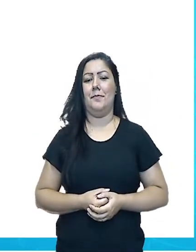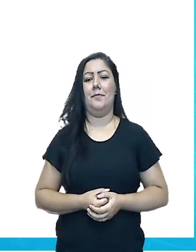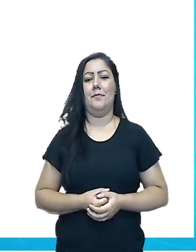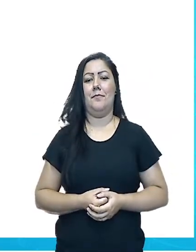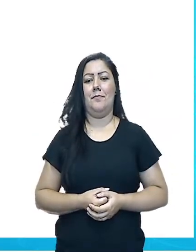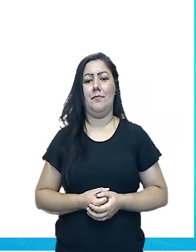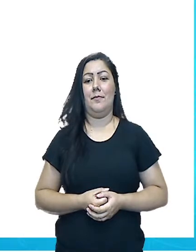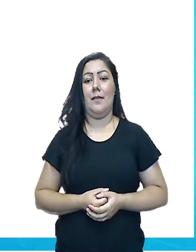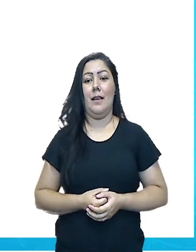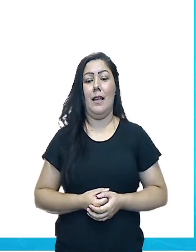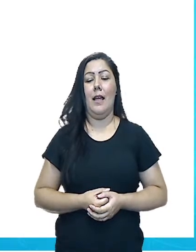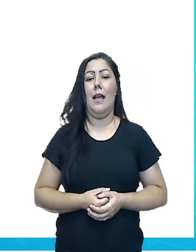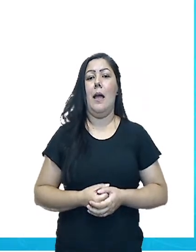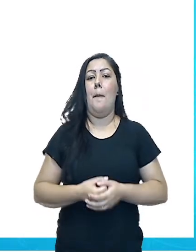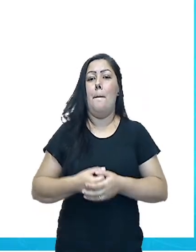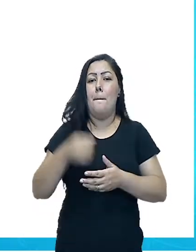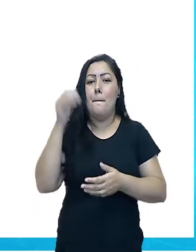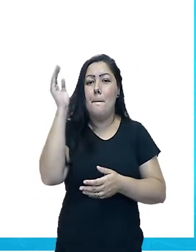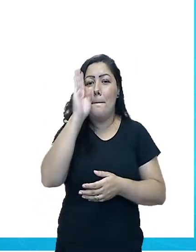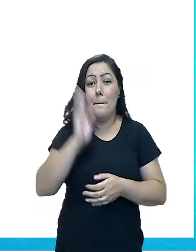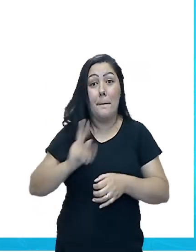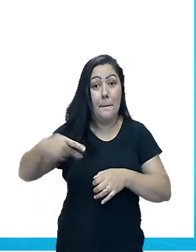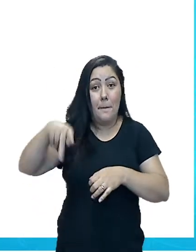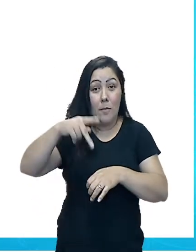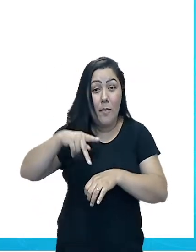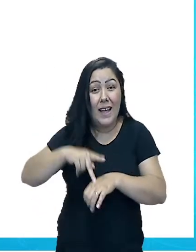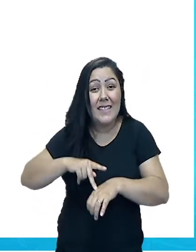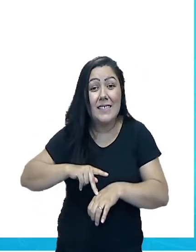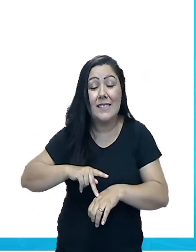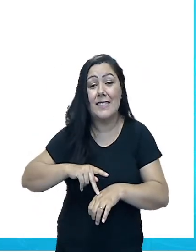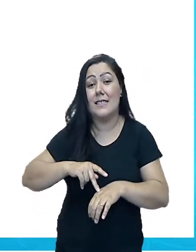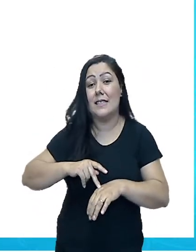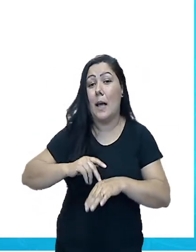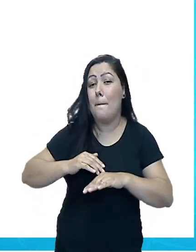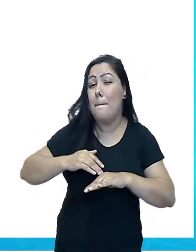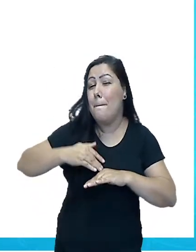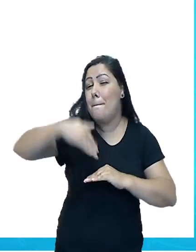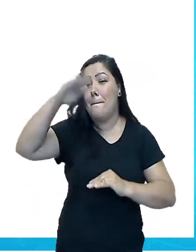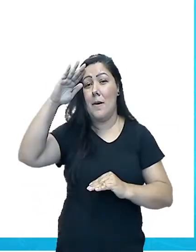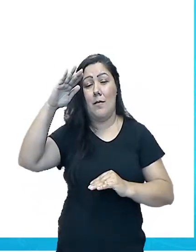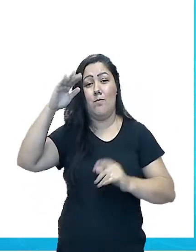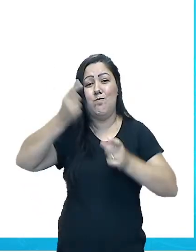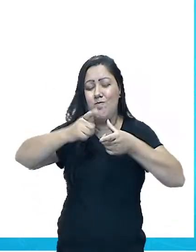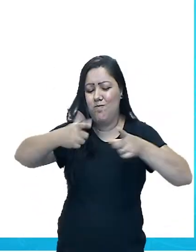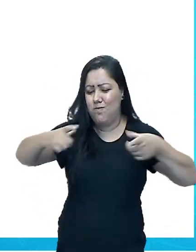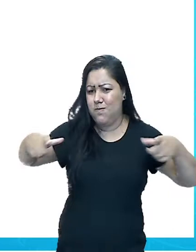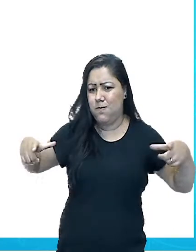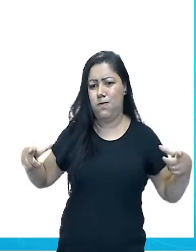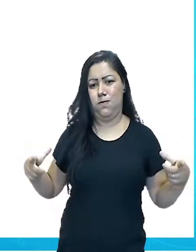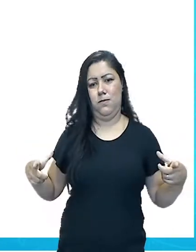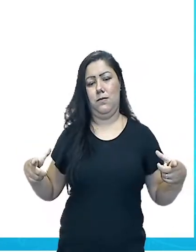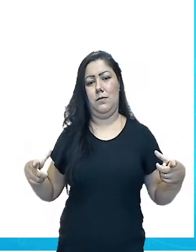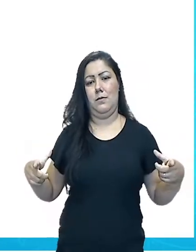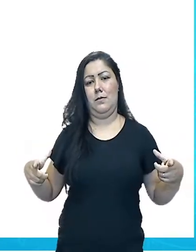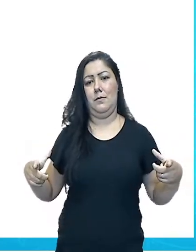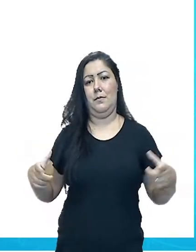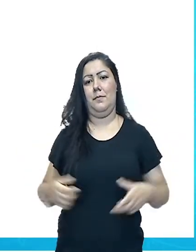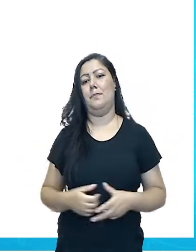É o maior país da América do Sul. Como eu disse, ele ocupa cerca de